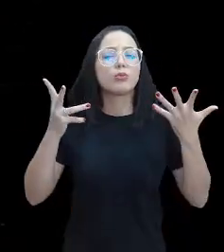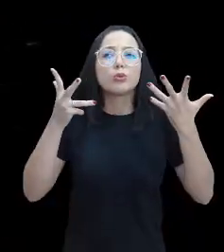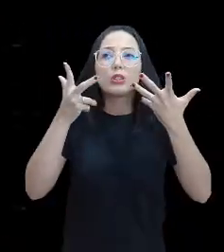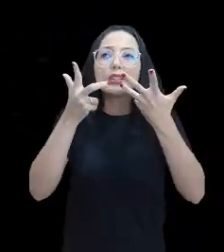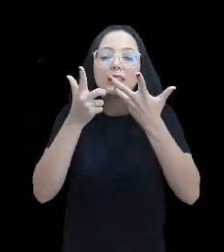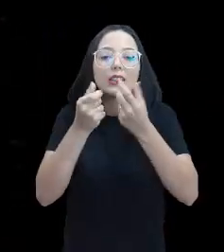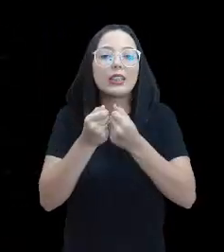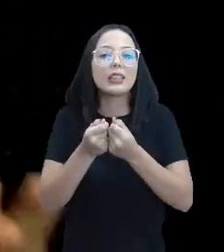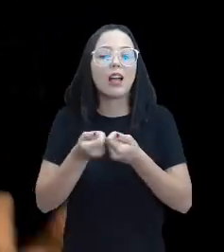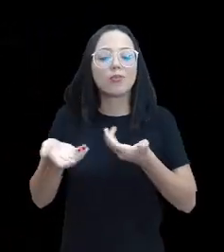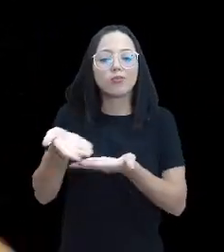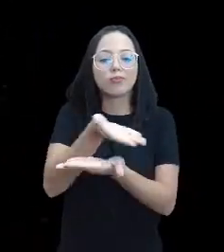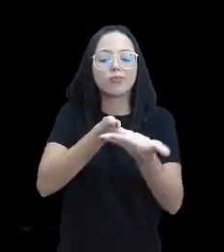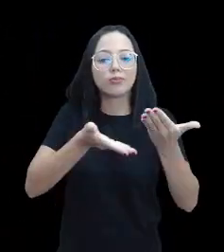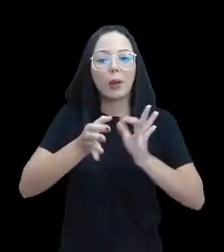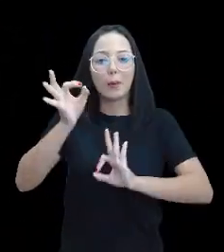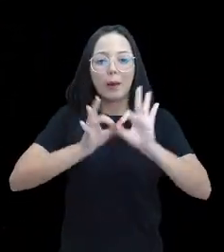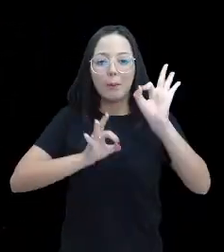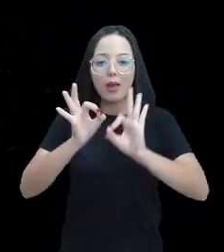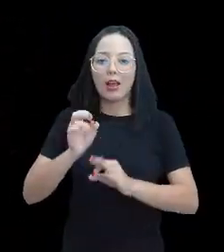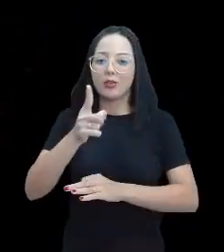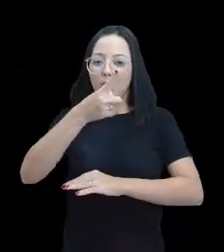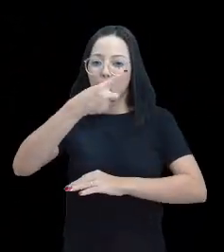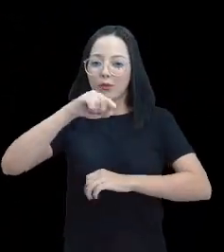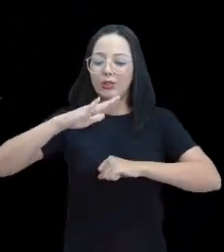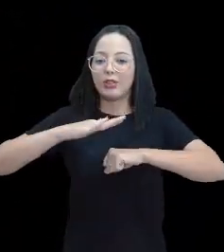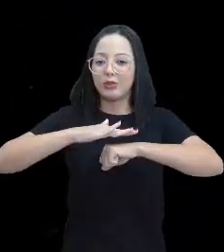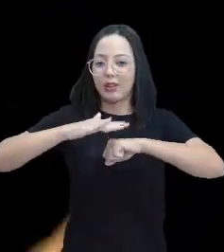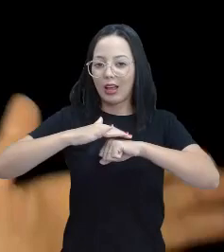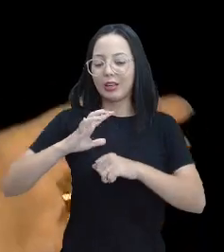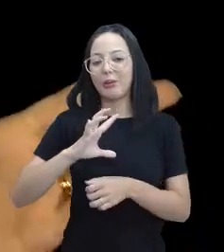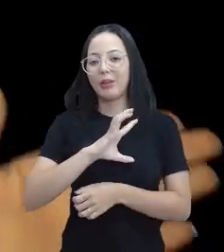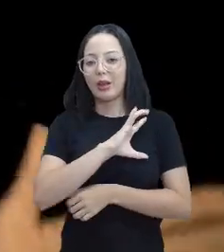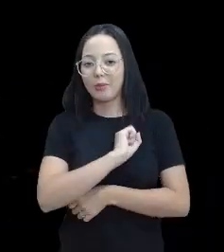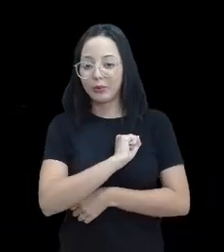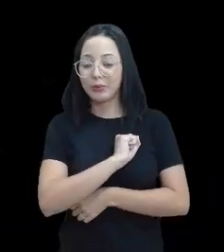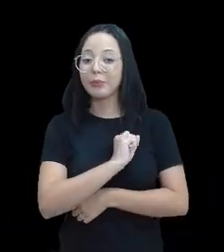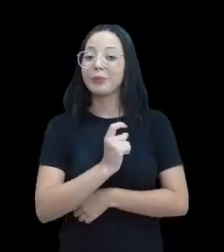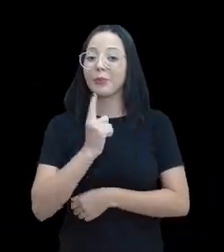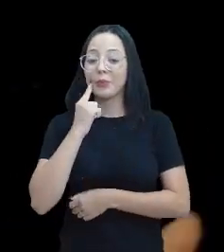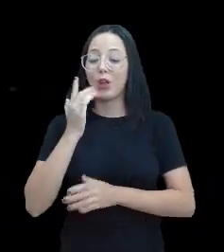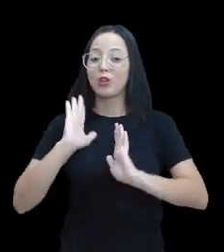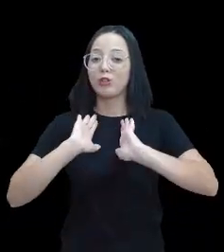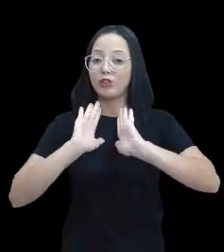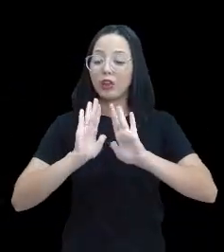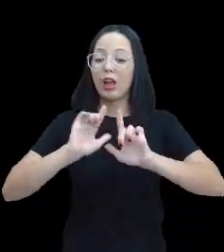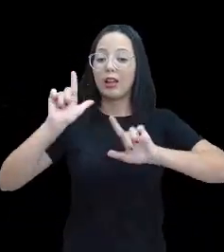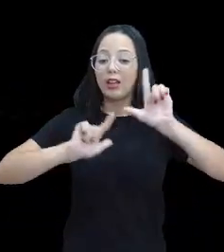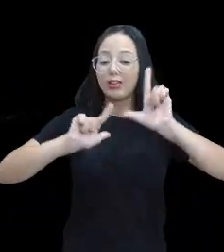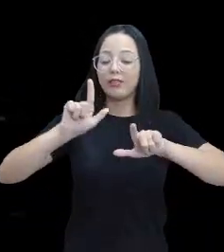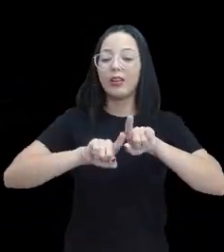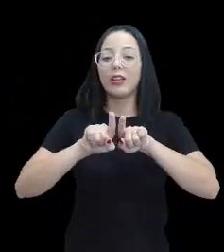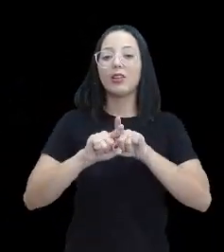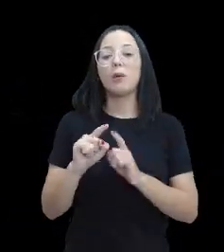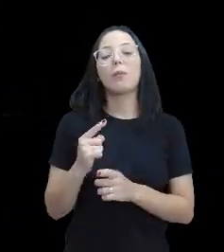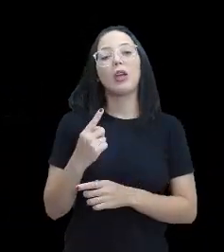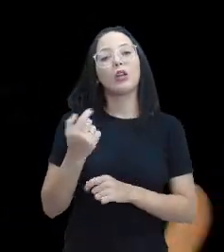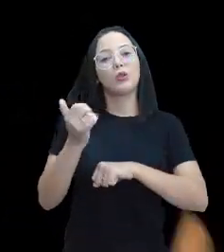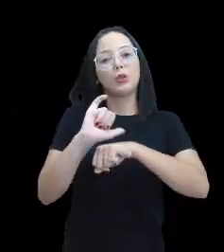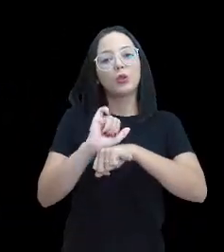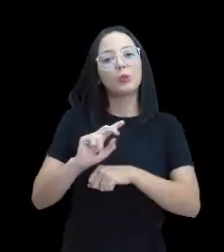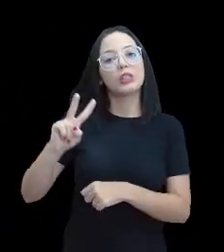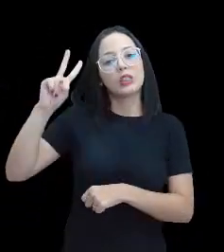gente, super interativas, preparadas com tanto carinho, com tanto amor. Elas estão disponíveis tanto na TV quanto no YouTube, de segunda a